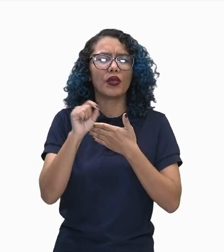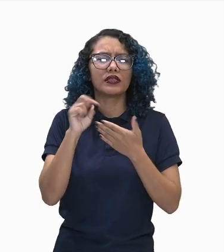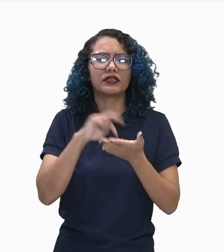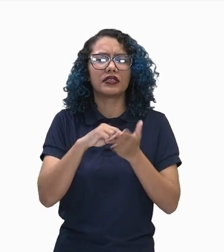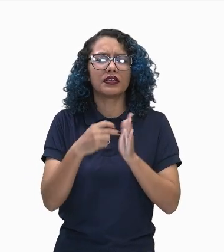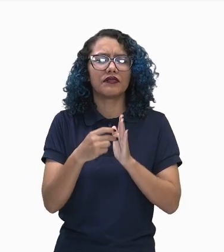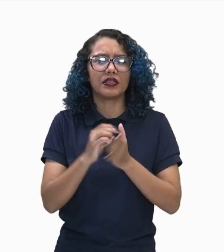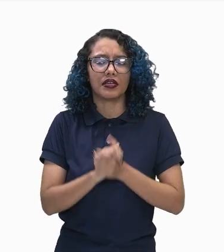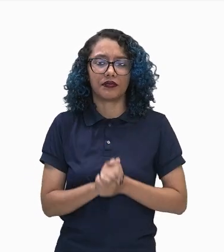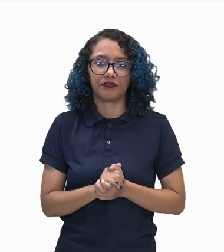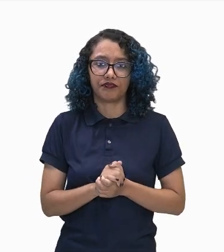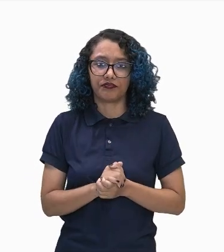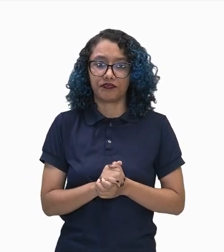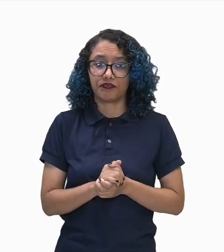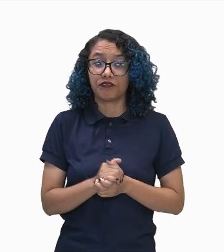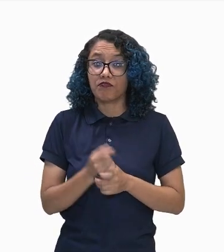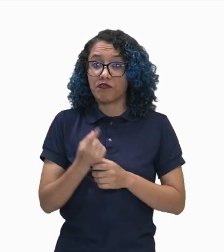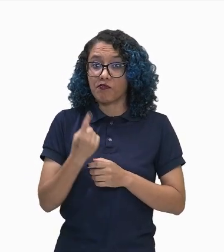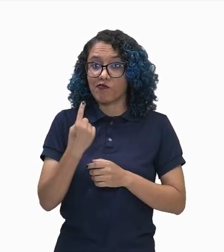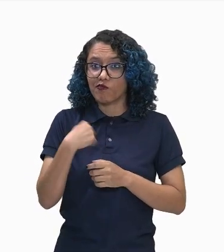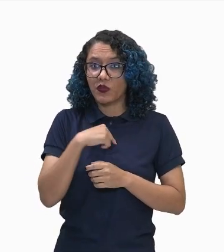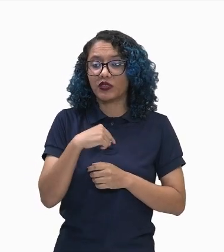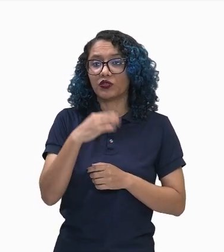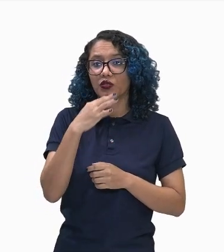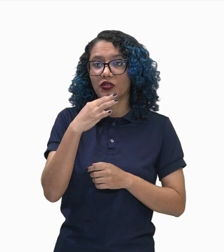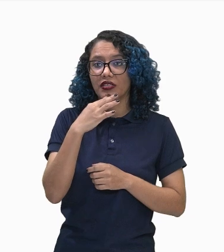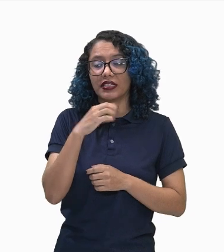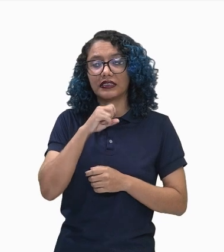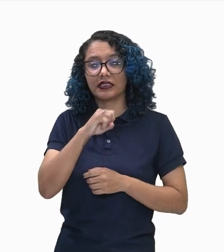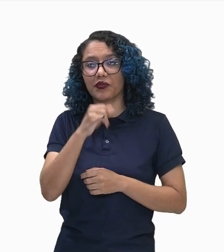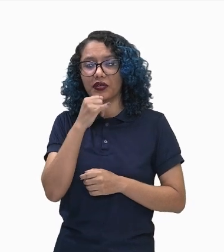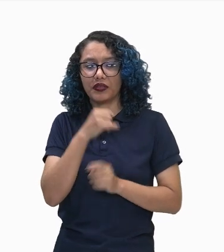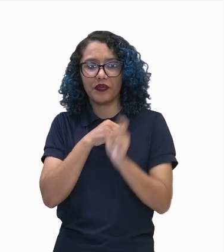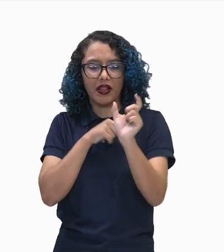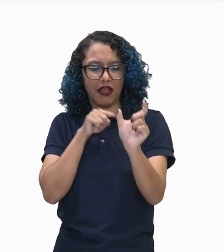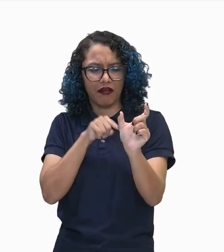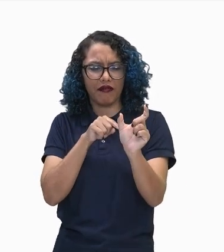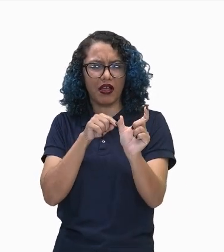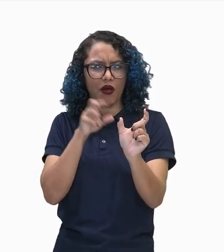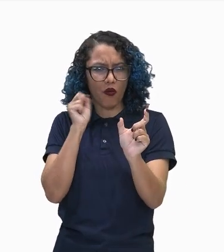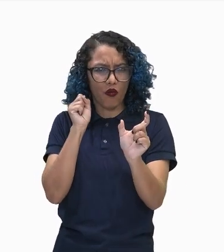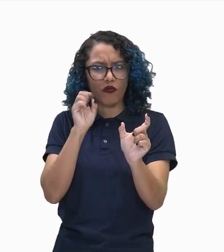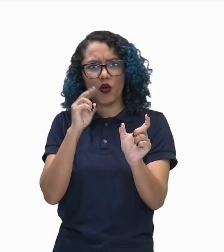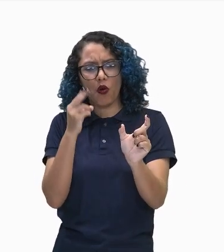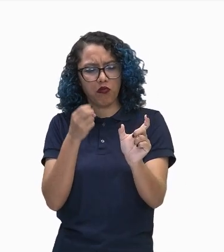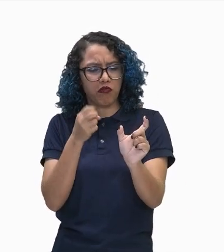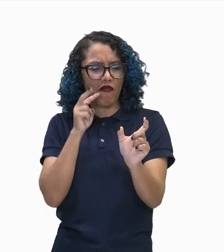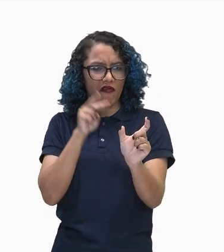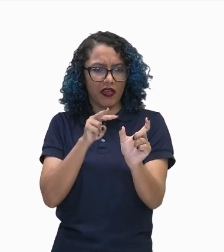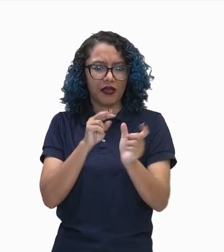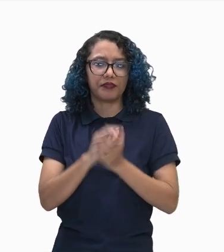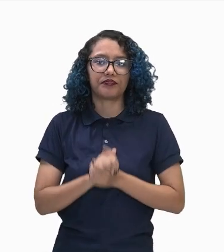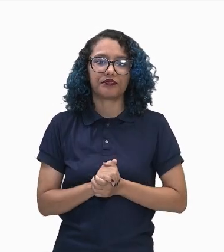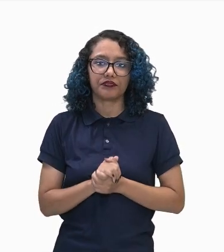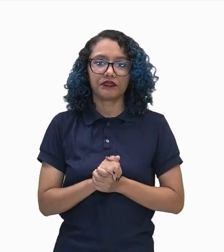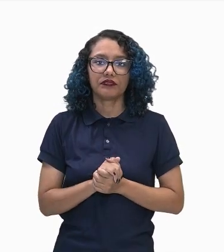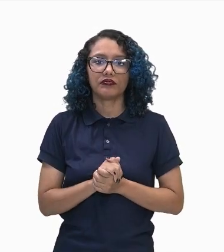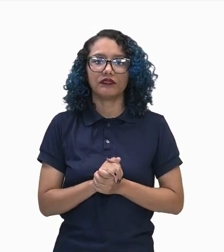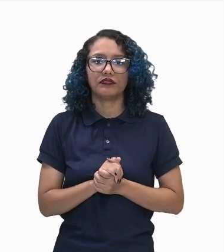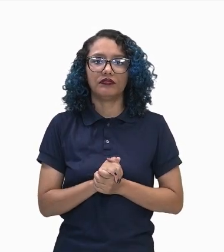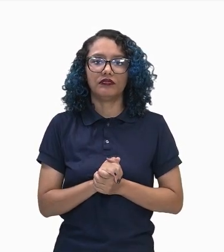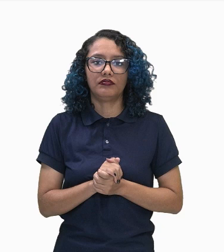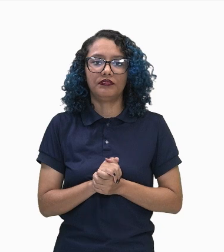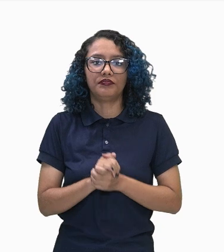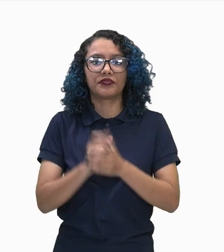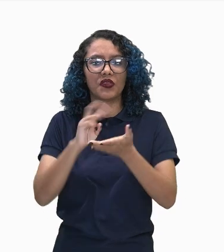nós reconhecemos quando ouvimos a palavra. Significado é a representação mental,